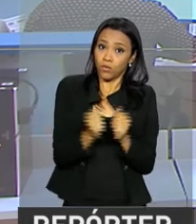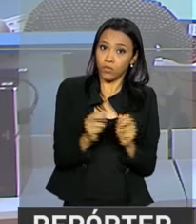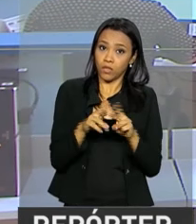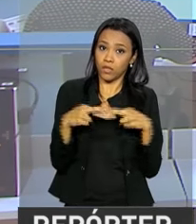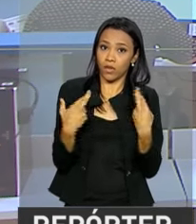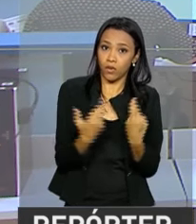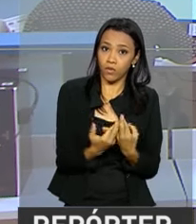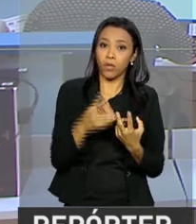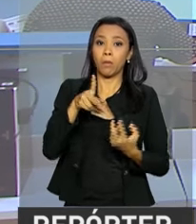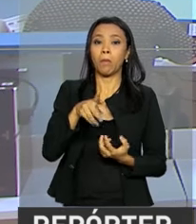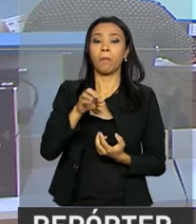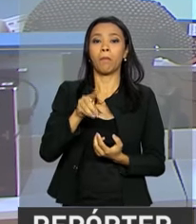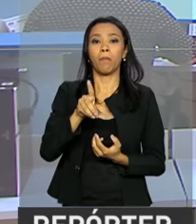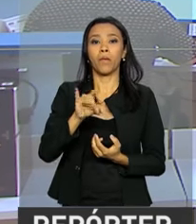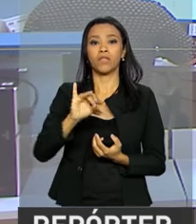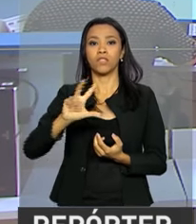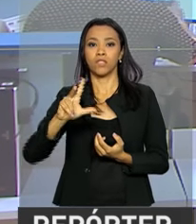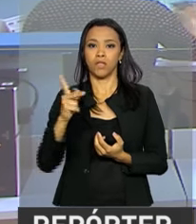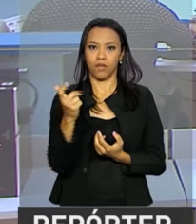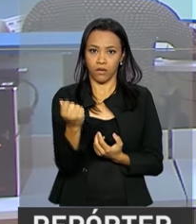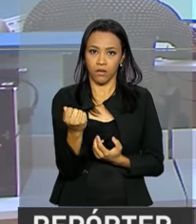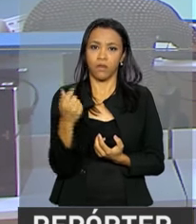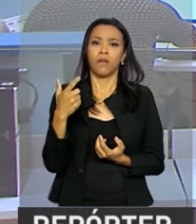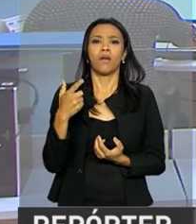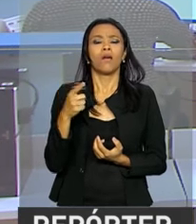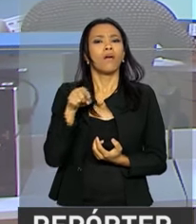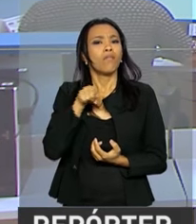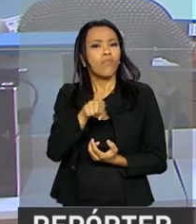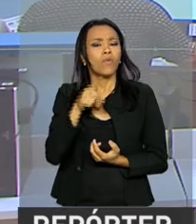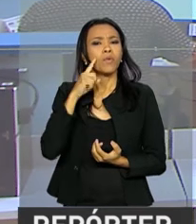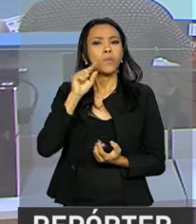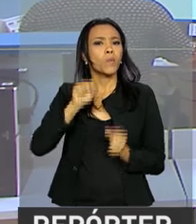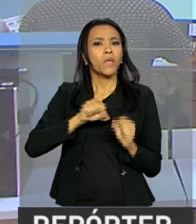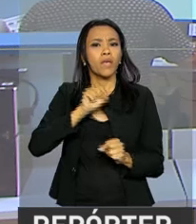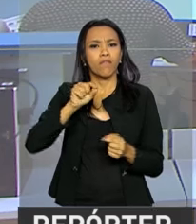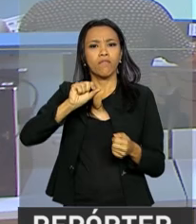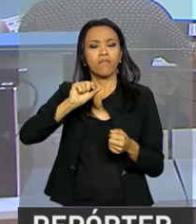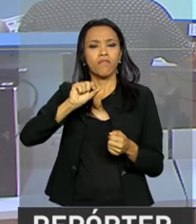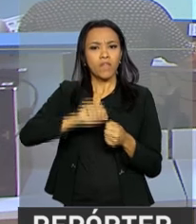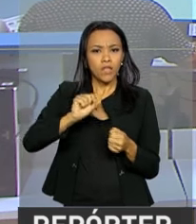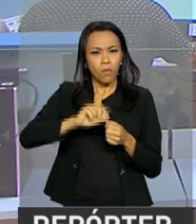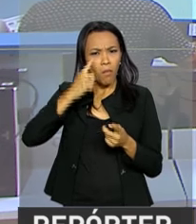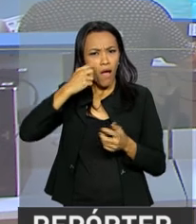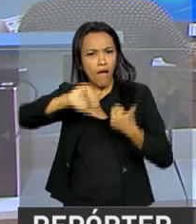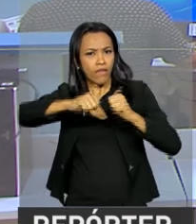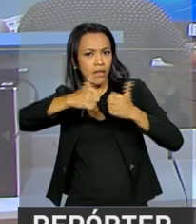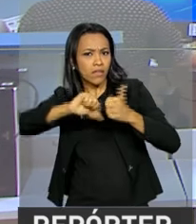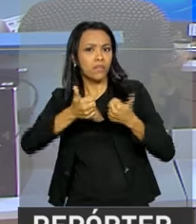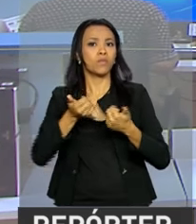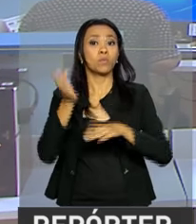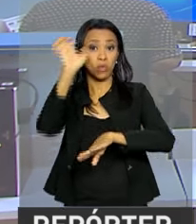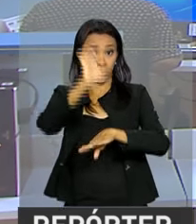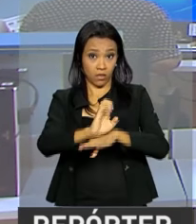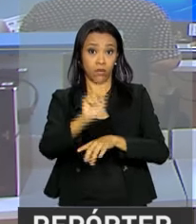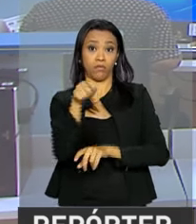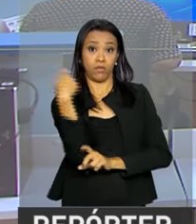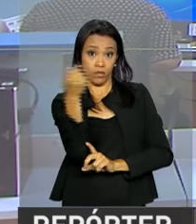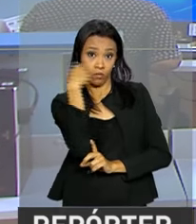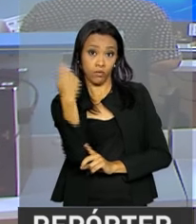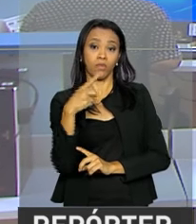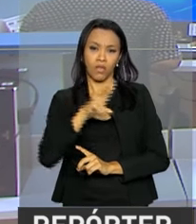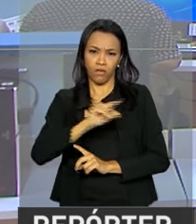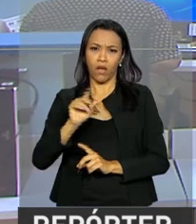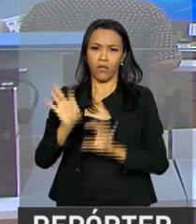no encontro. Segundo Meirelles, foi feita uma avaliação preliminar da situação do estado e o plano deverá